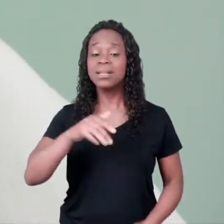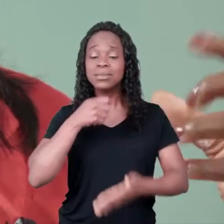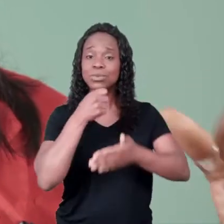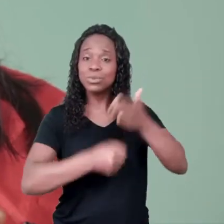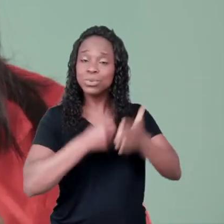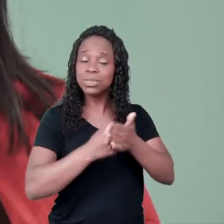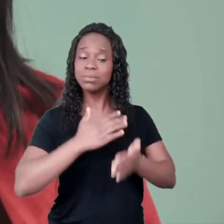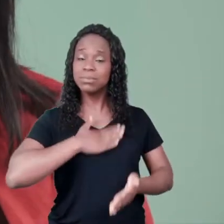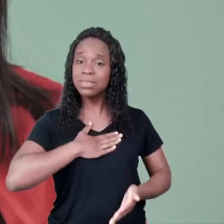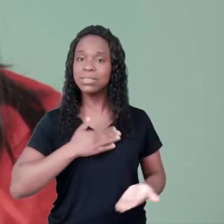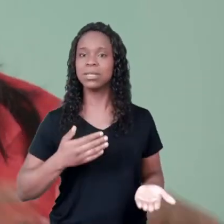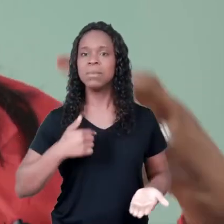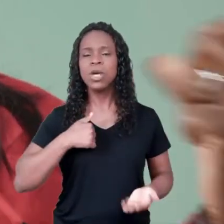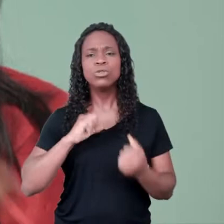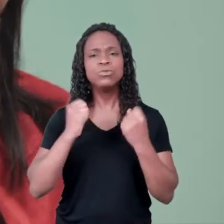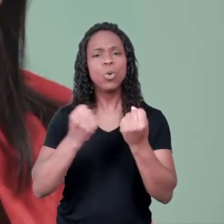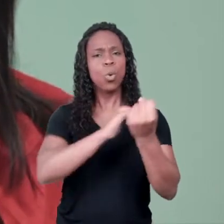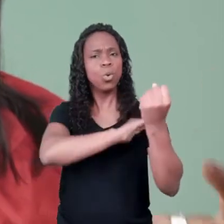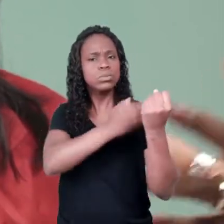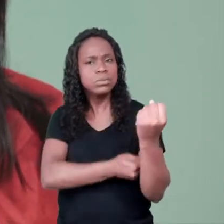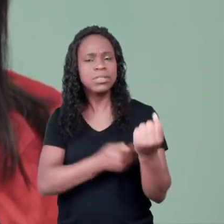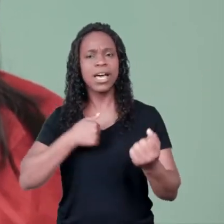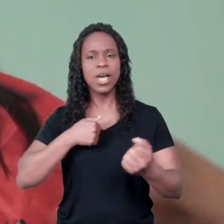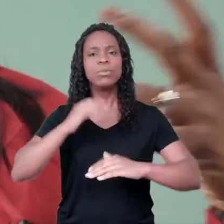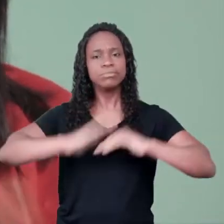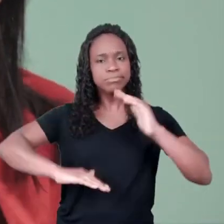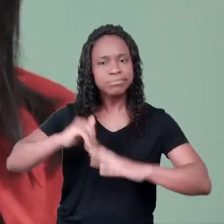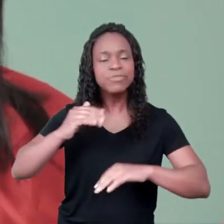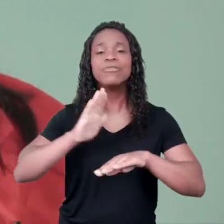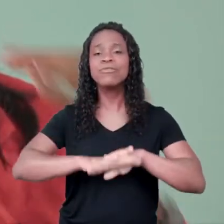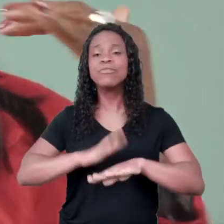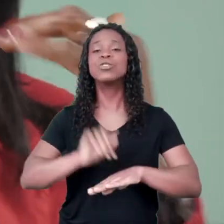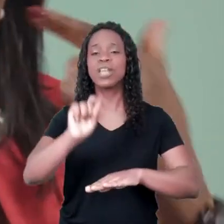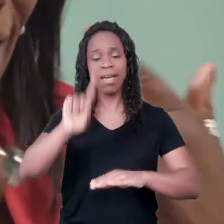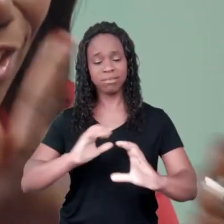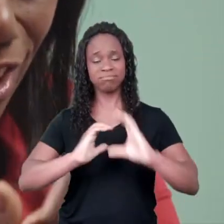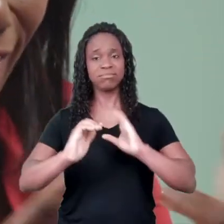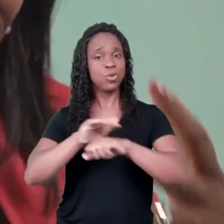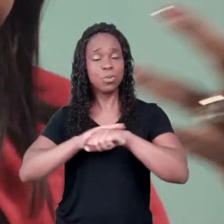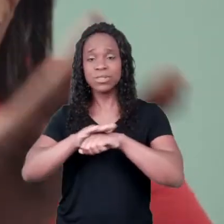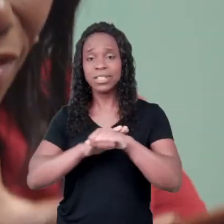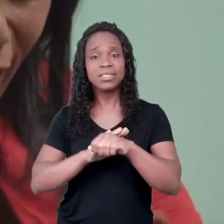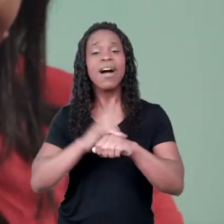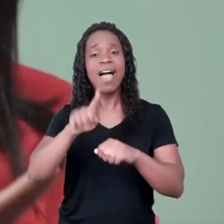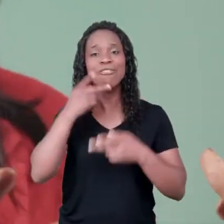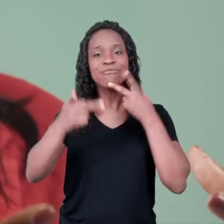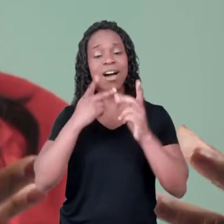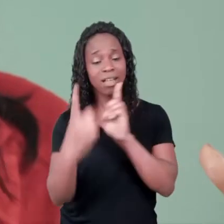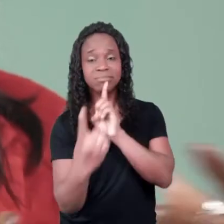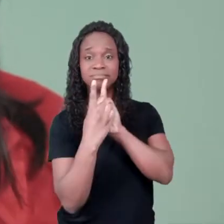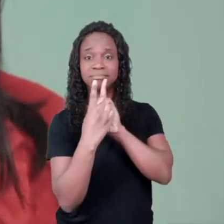certeza. E minha luta, minha arma que eu aprendi e pratico é a gramática, é a